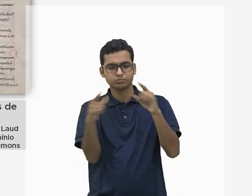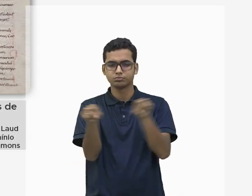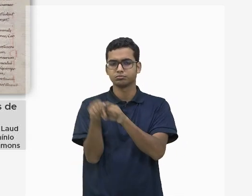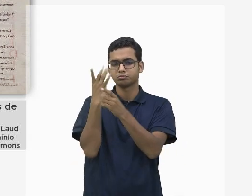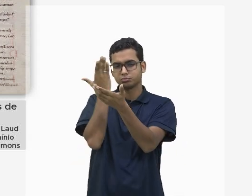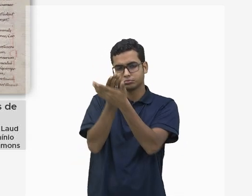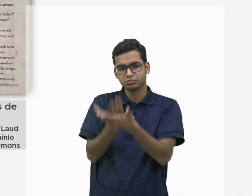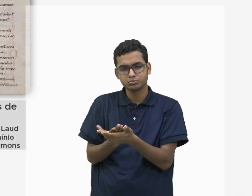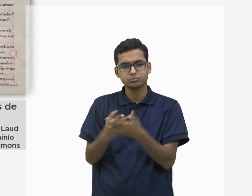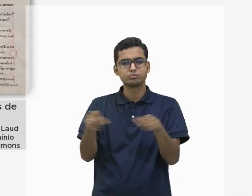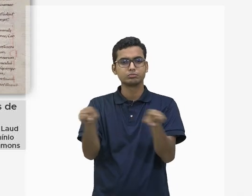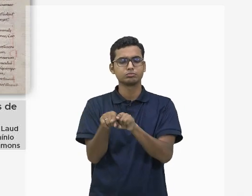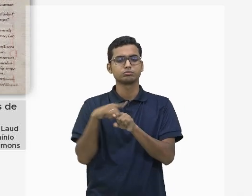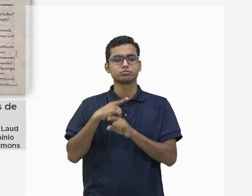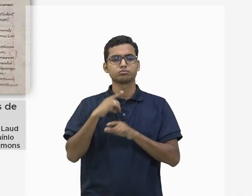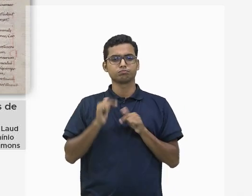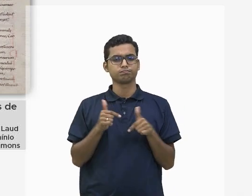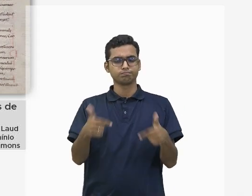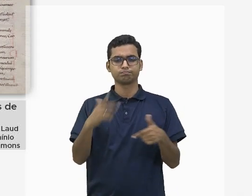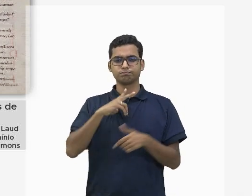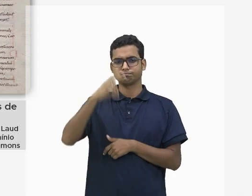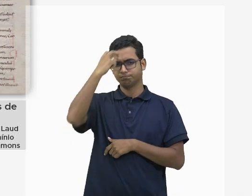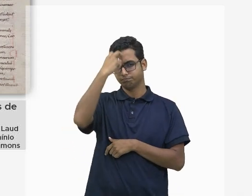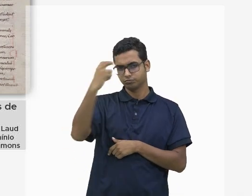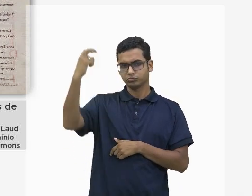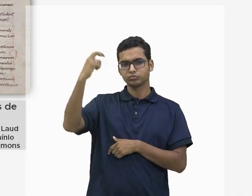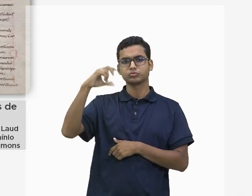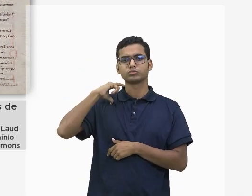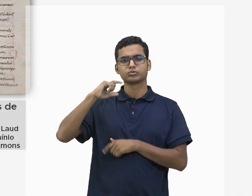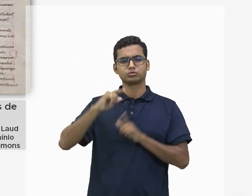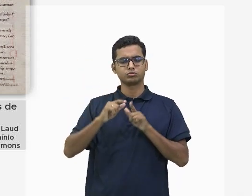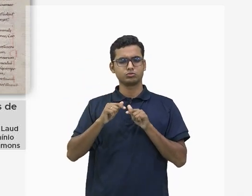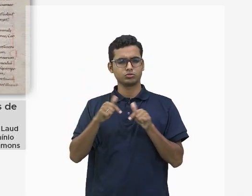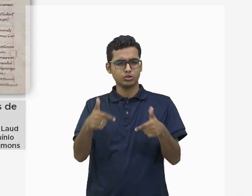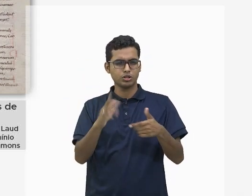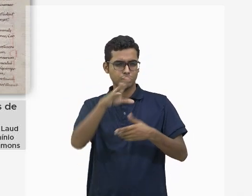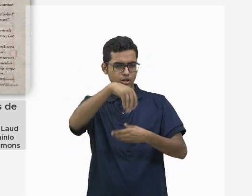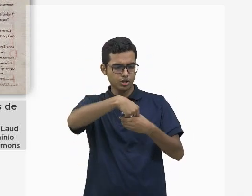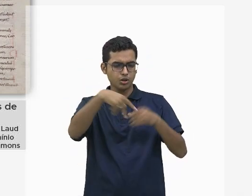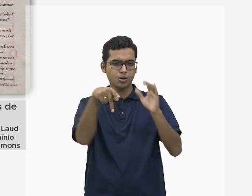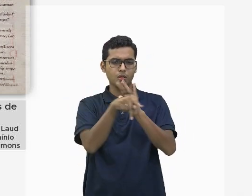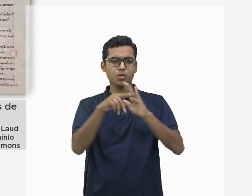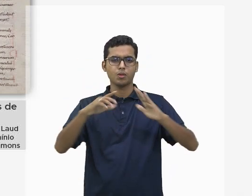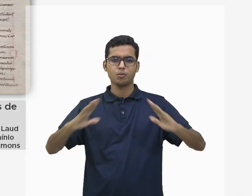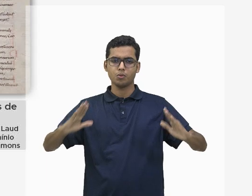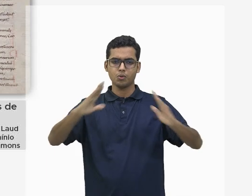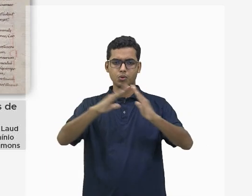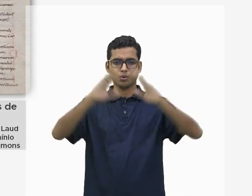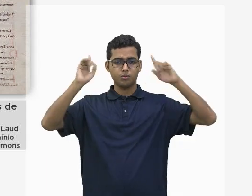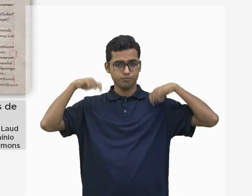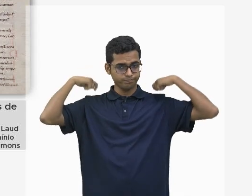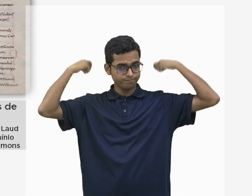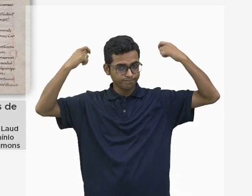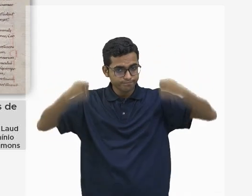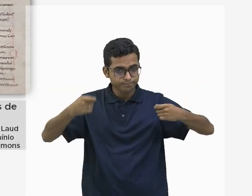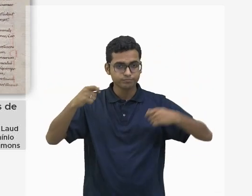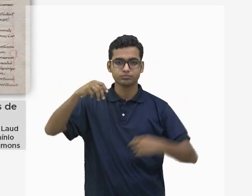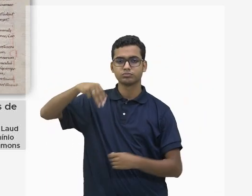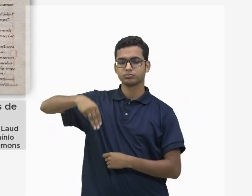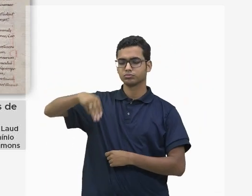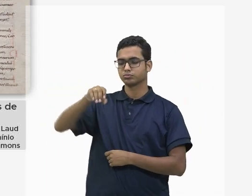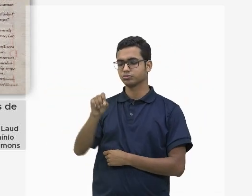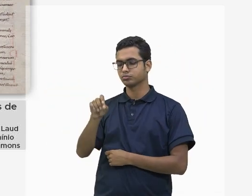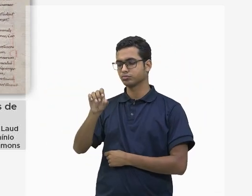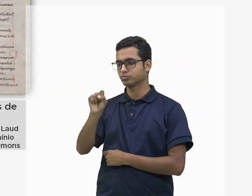de atividades intelectuais nos mosteiros, tá? Que eram aí os monastérios, lembra? Os monges copistas são aqueles